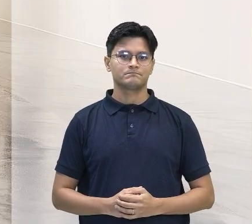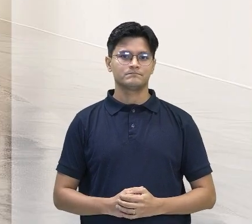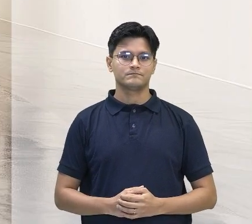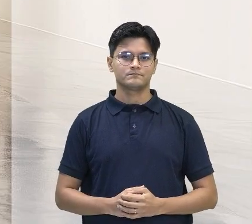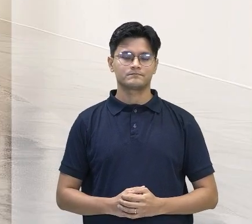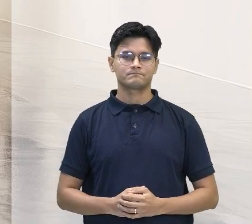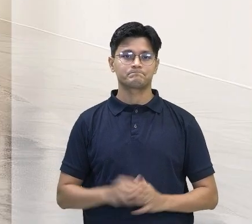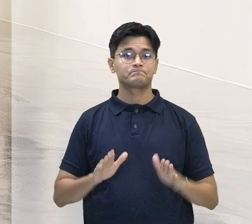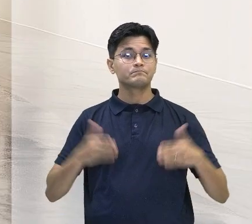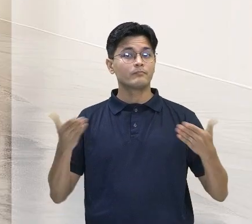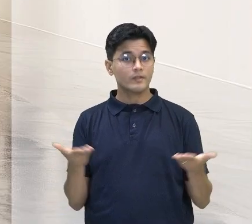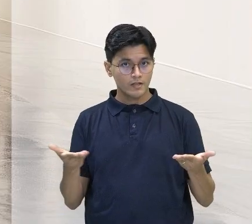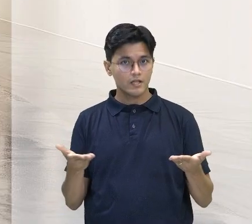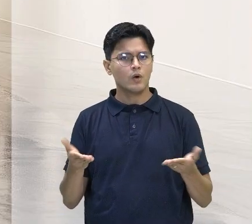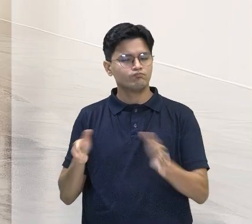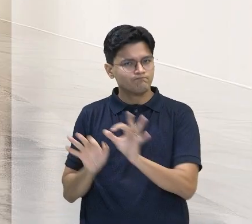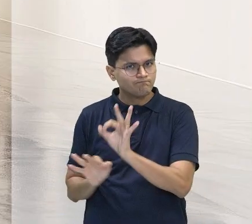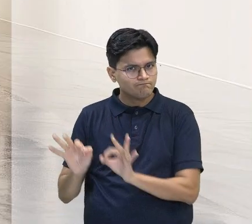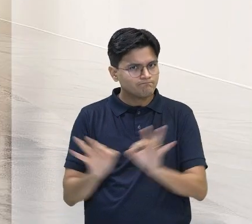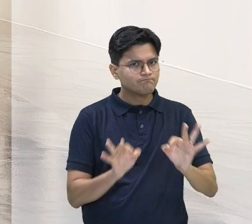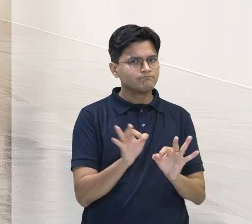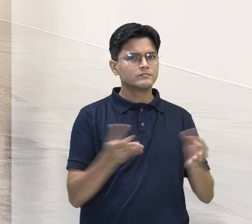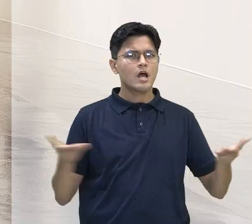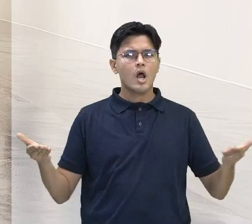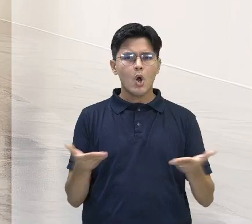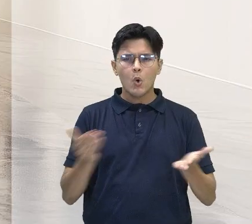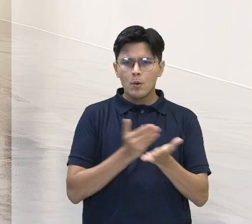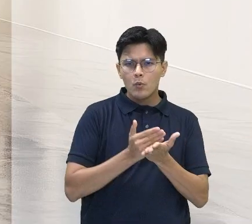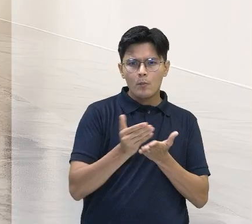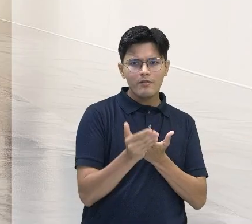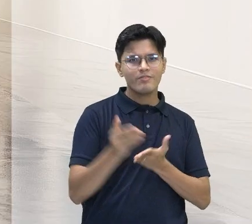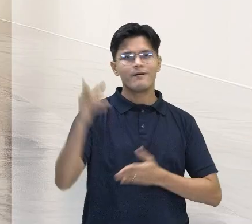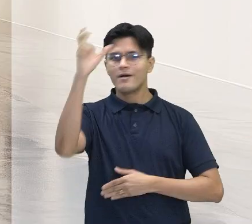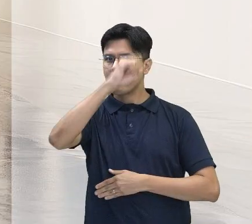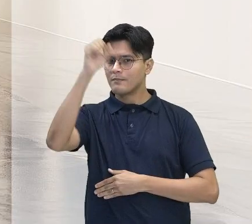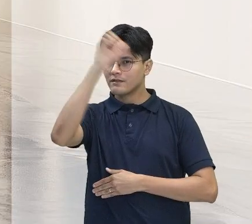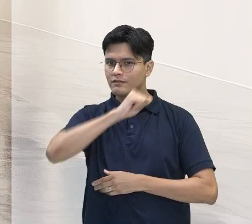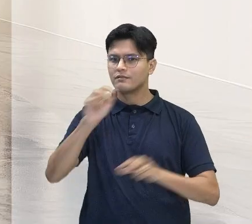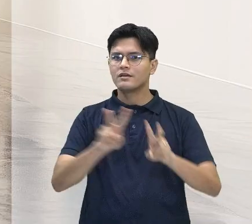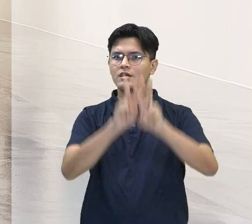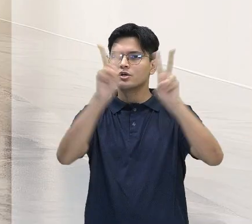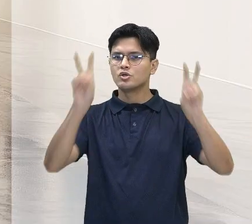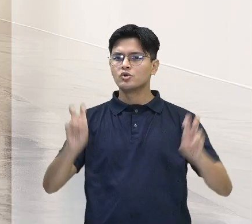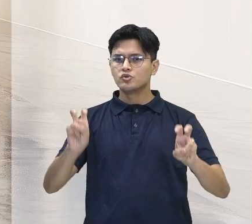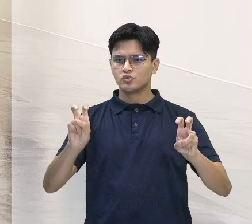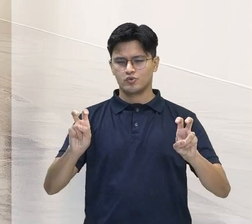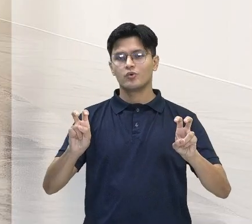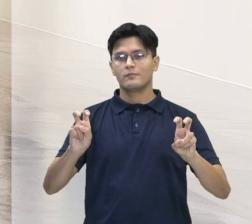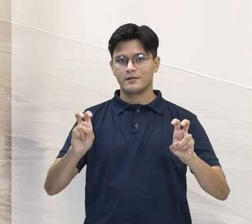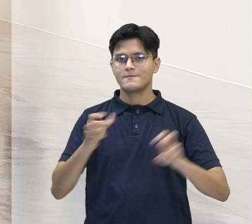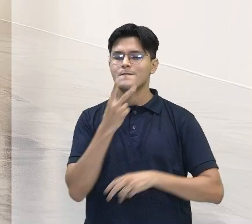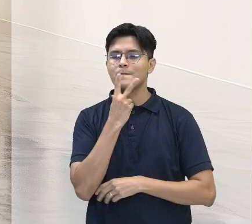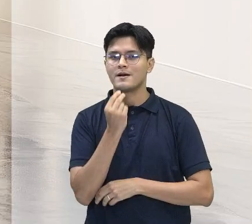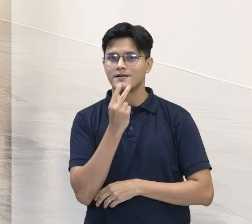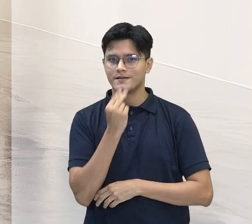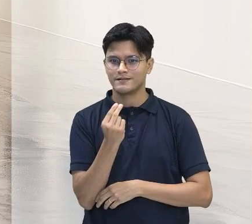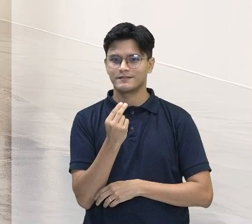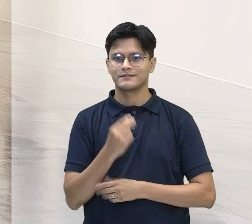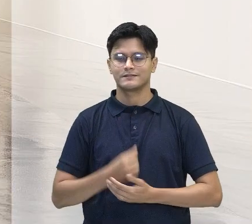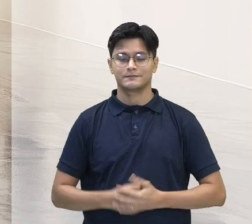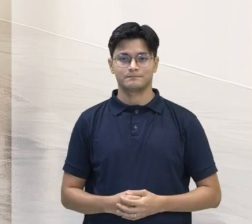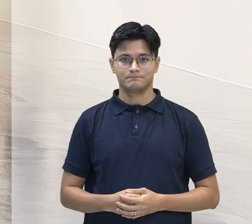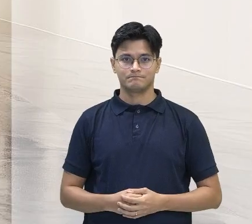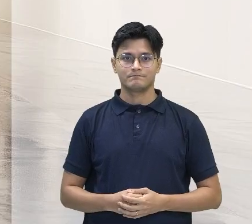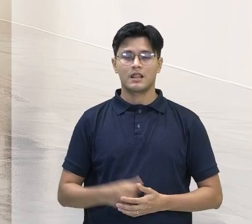Então, preparem-se para mergulhar no universo sombrio e fascinante de Machado de Assis, onde